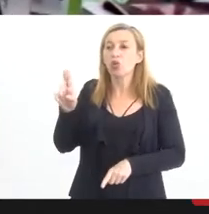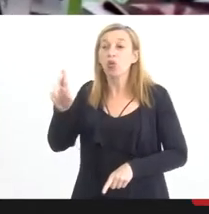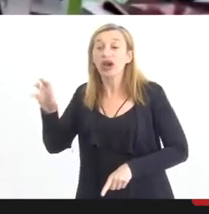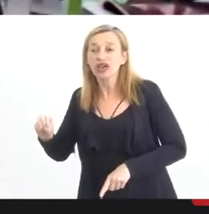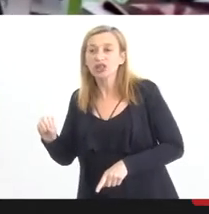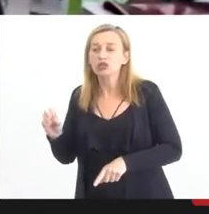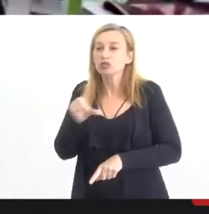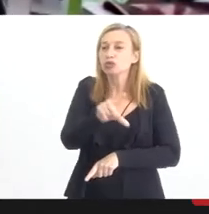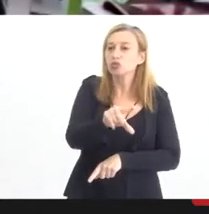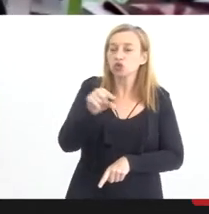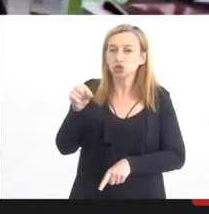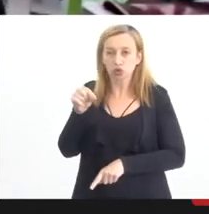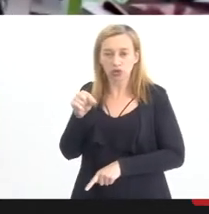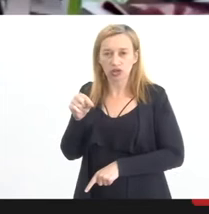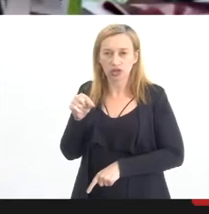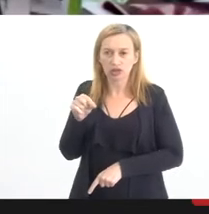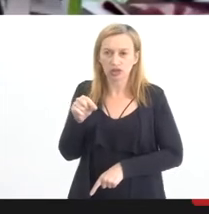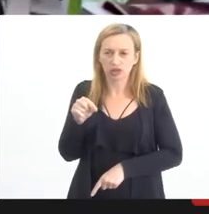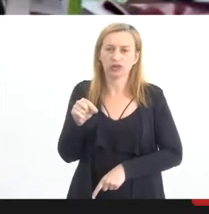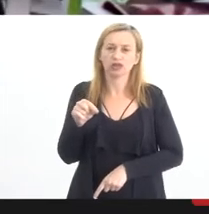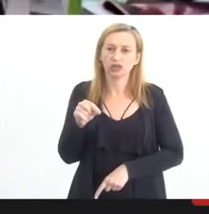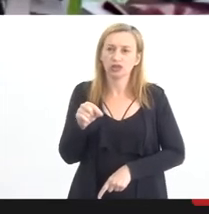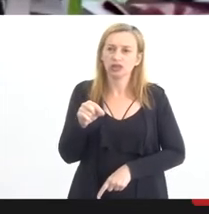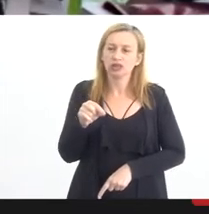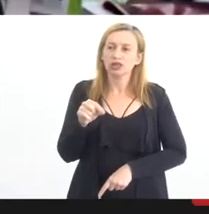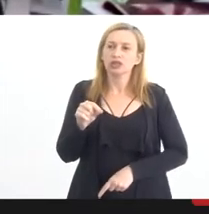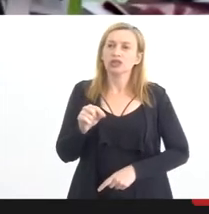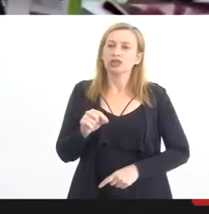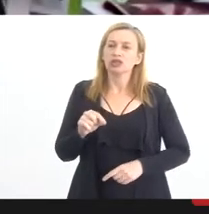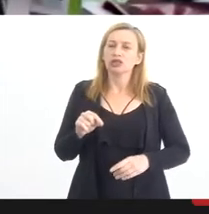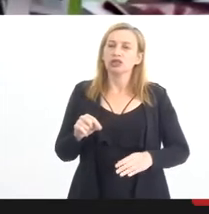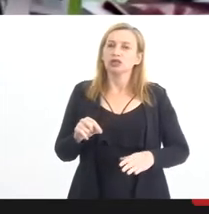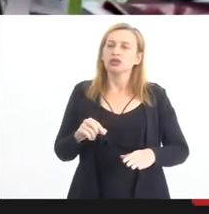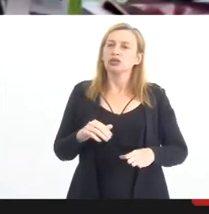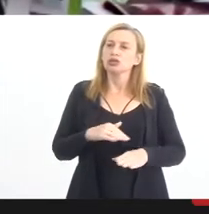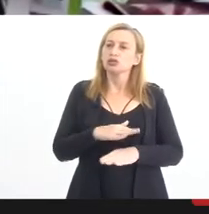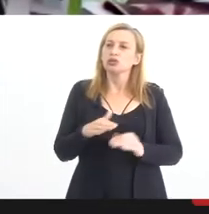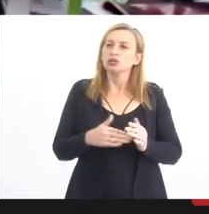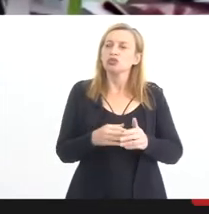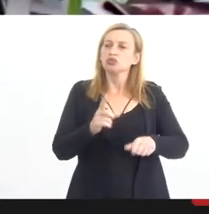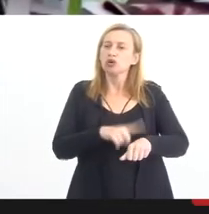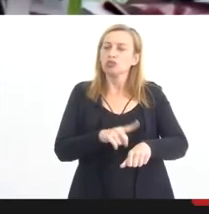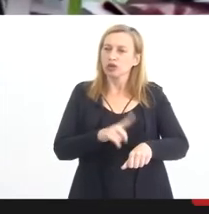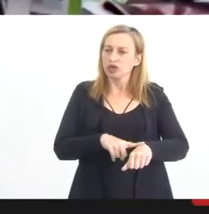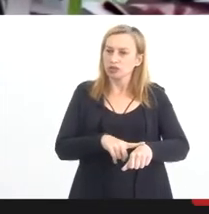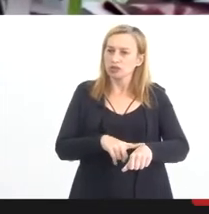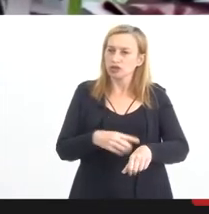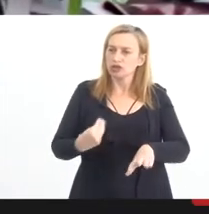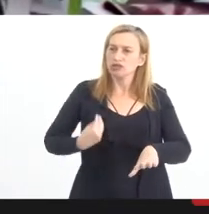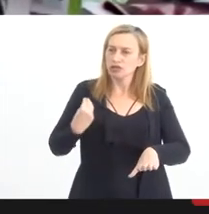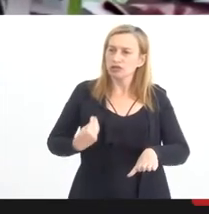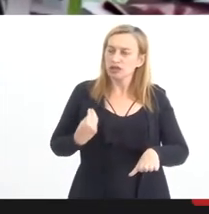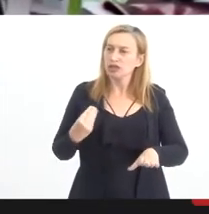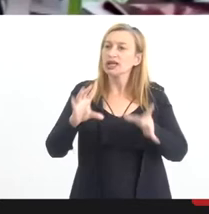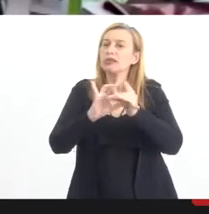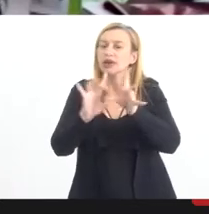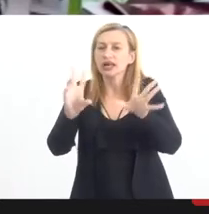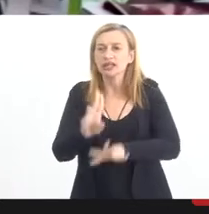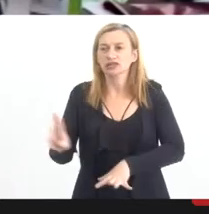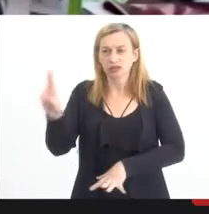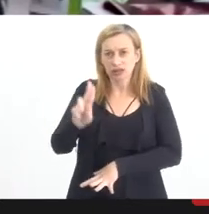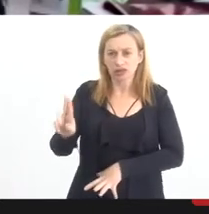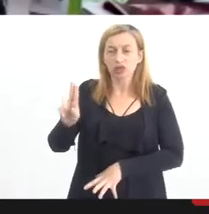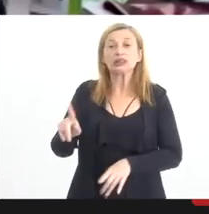decisão tomada no âmbito das prerrogativas da autonomia universitária e também da